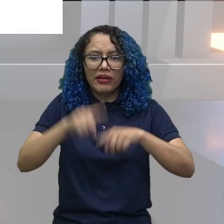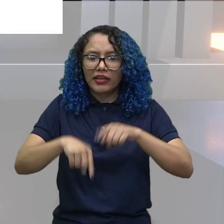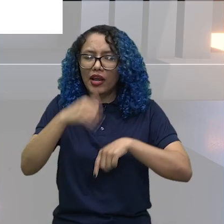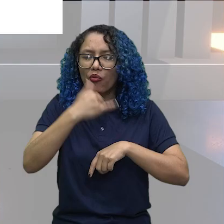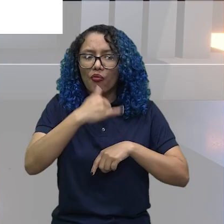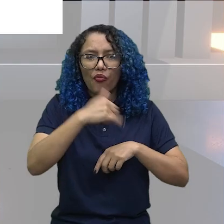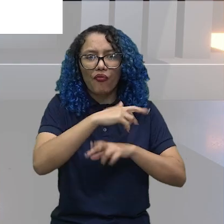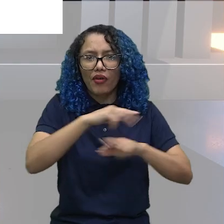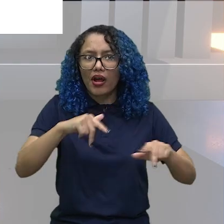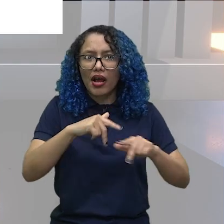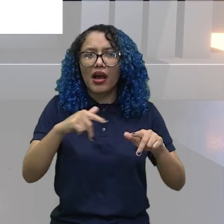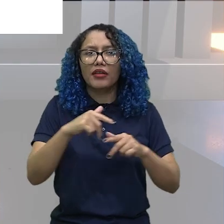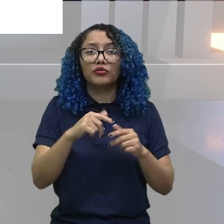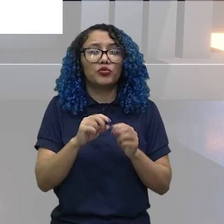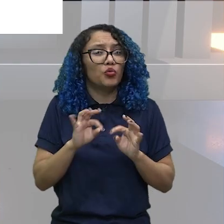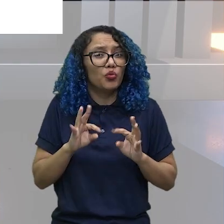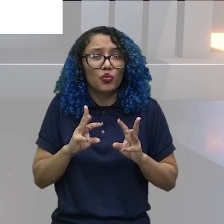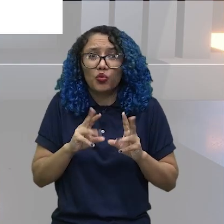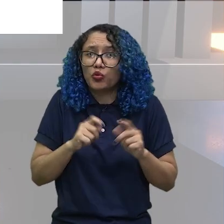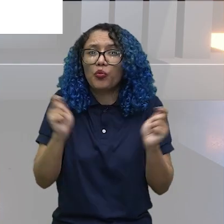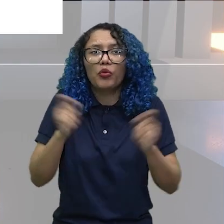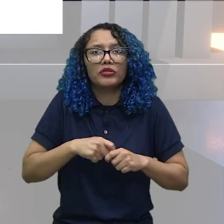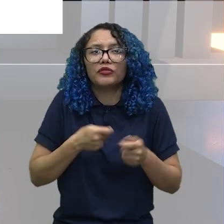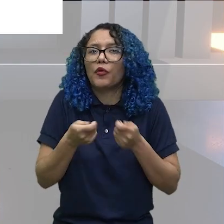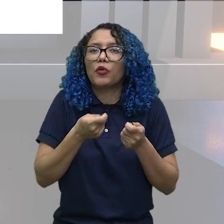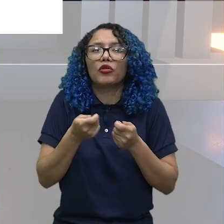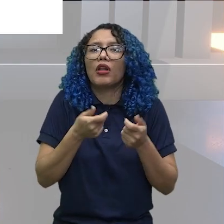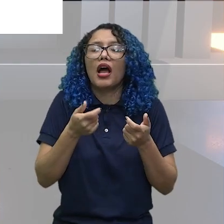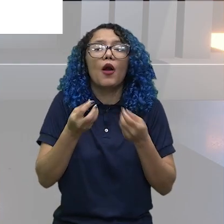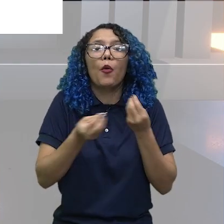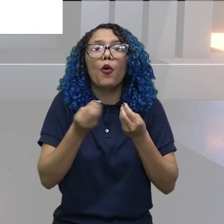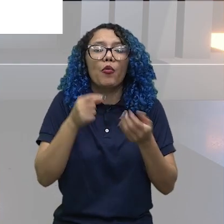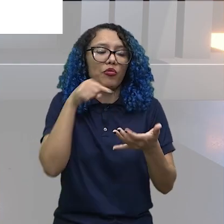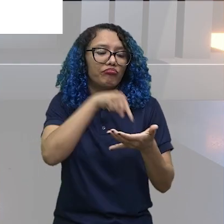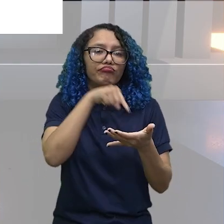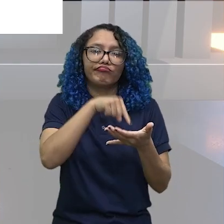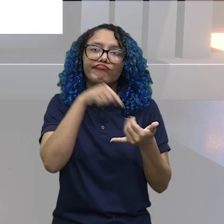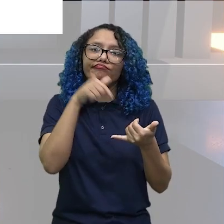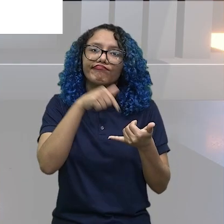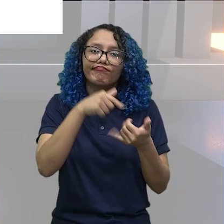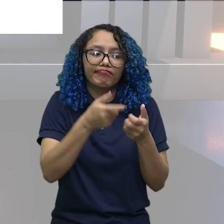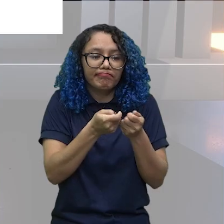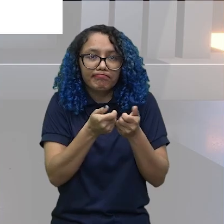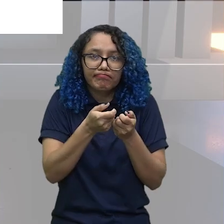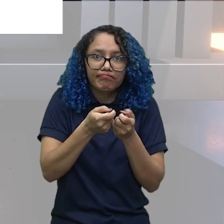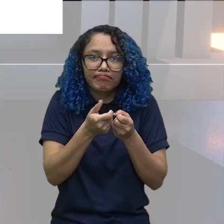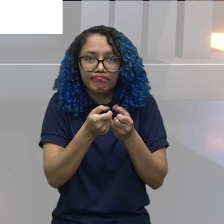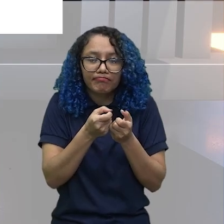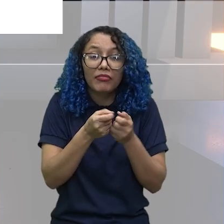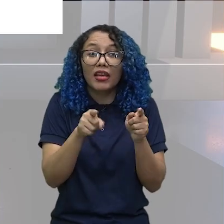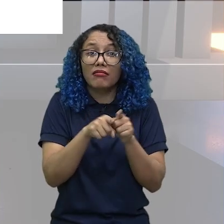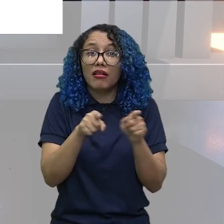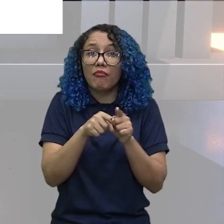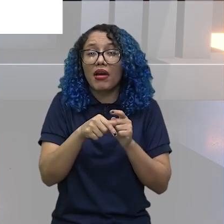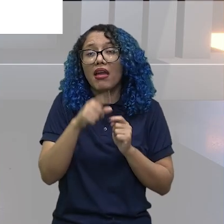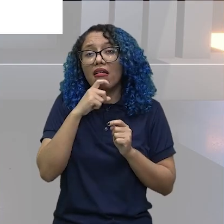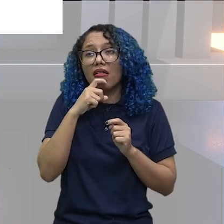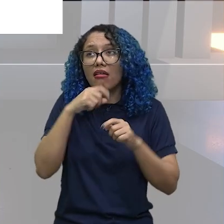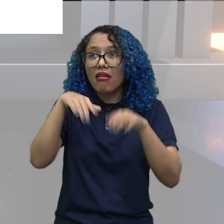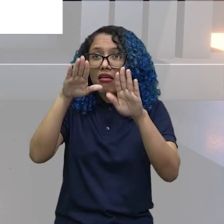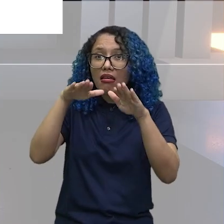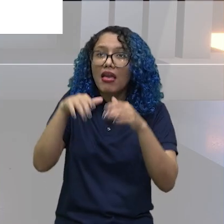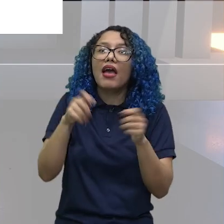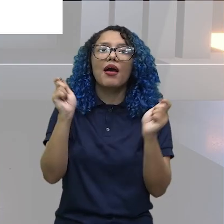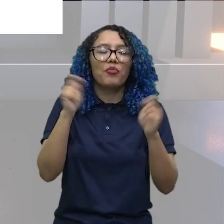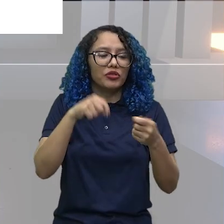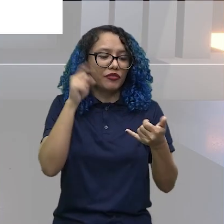eletrônicos da sua casa, os eletrodomésticos, você consegue fazer tudo pelo celular. Você consegue ligar do seu celular o ar-condicionado na sua casa